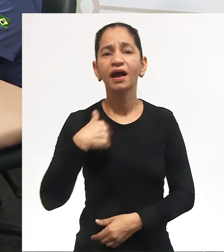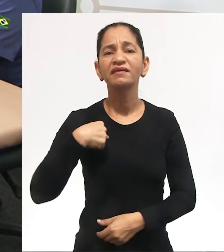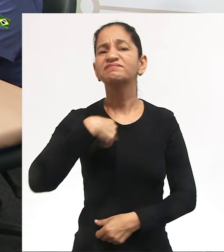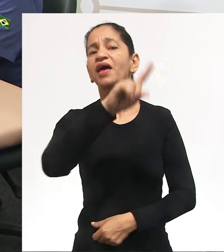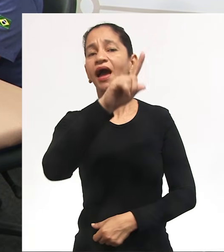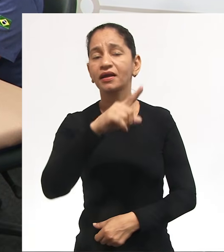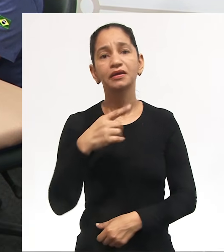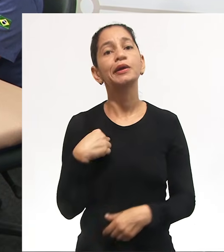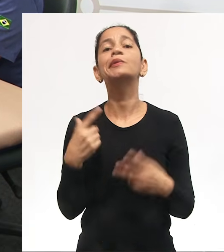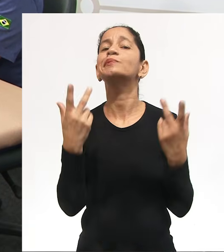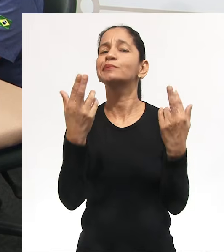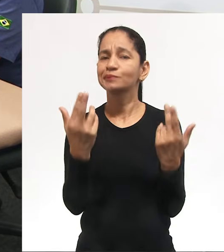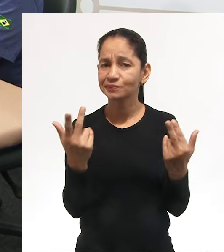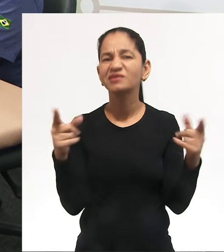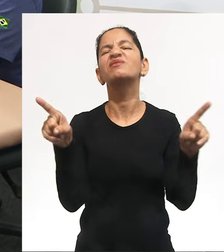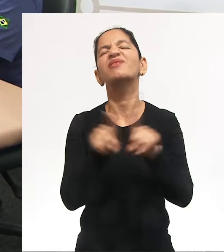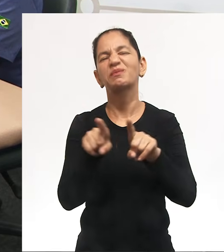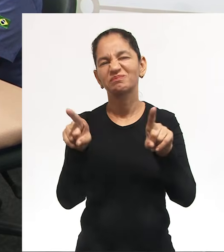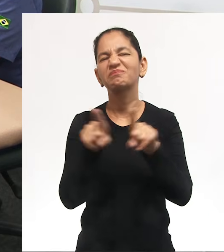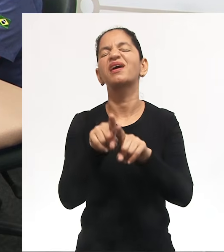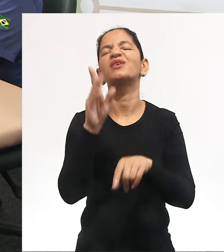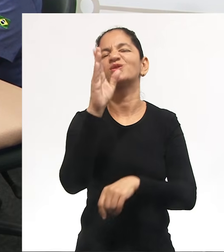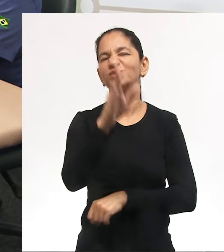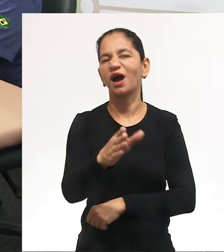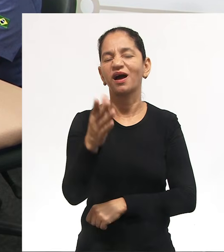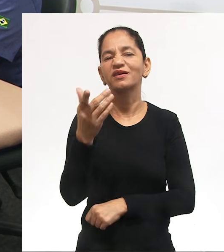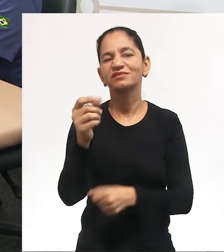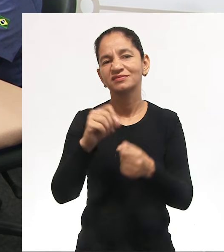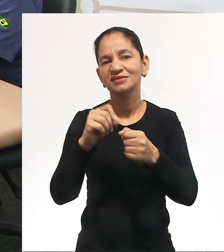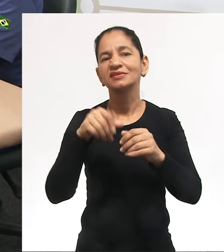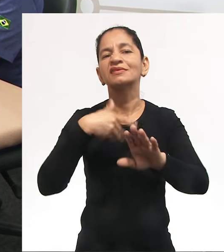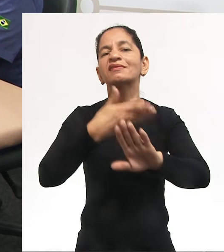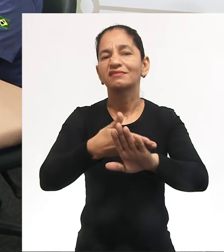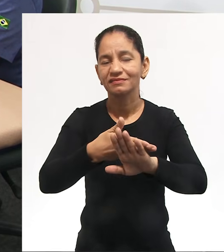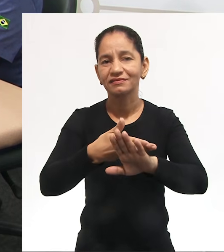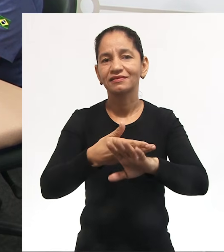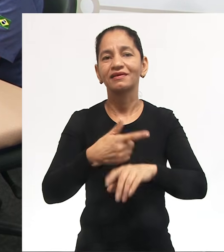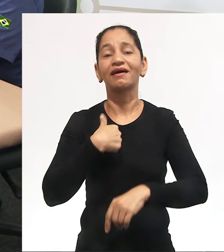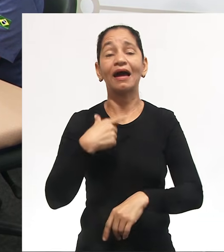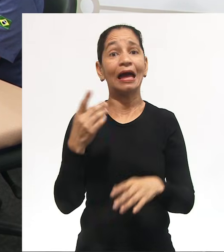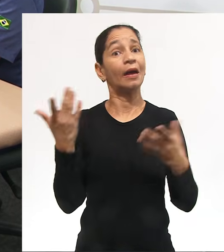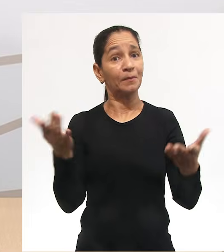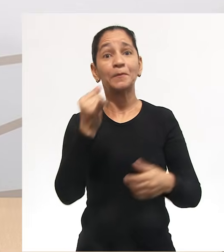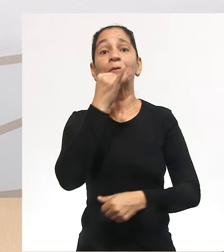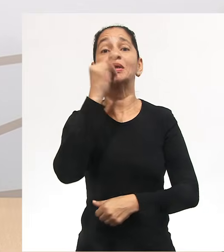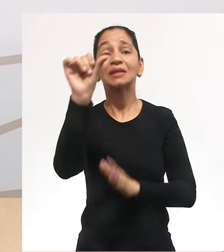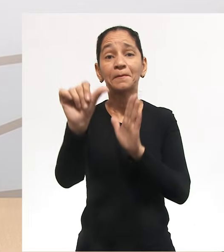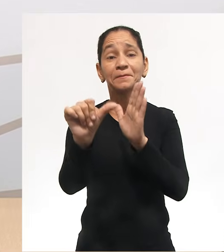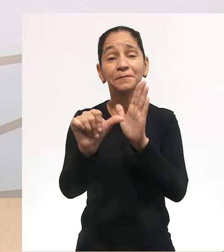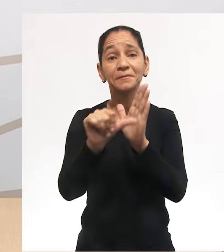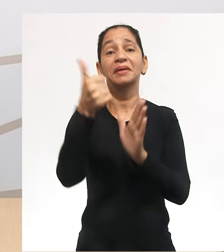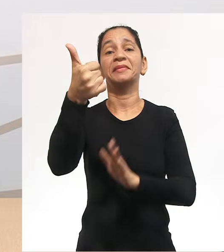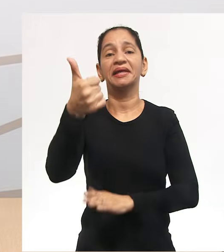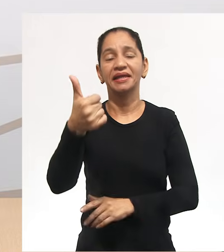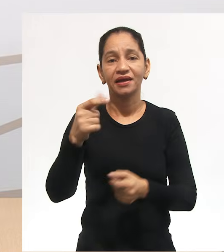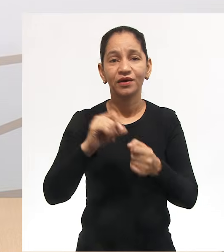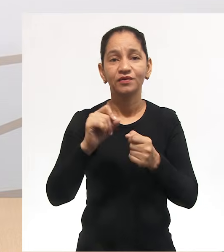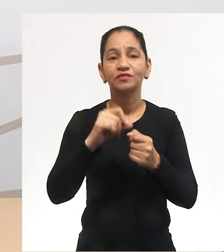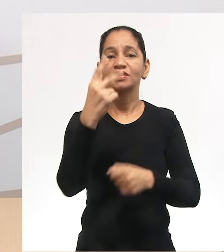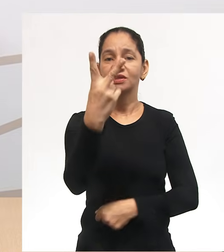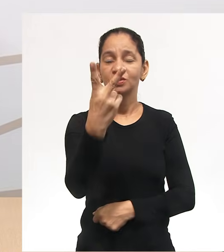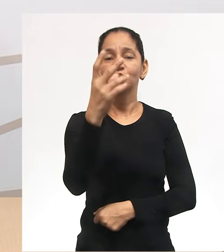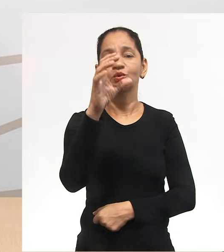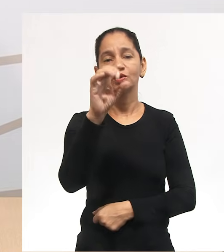atravessa. Eu vou dizer que eu também só atravessava. Eu também fiz muito isso, até falo, meu Deus, porque quando eu fui em Itapuã a primeira